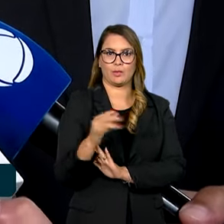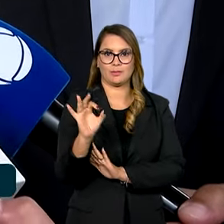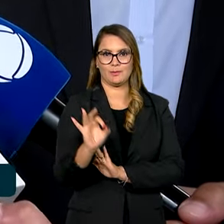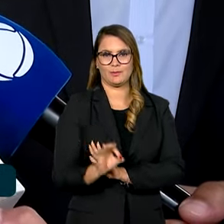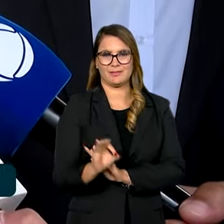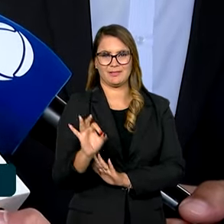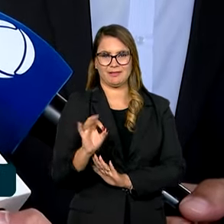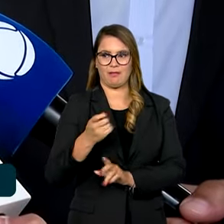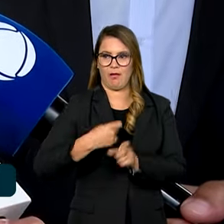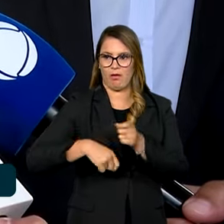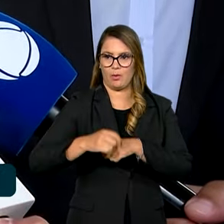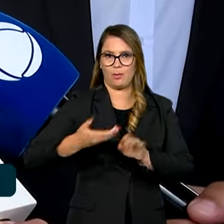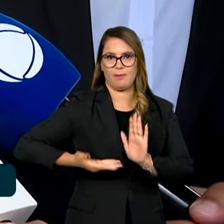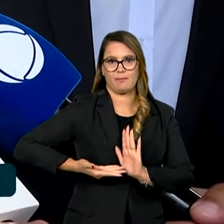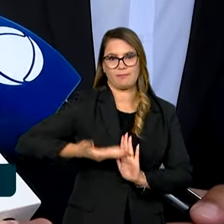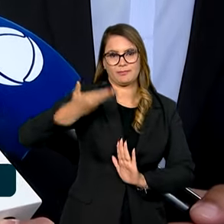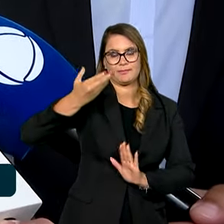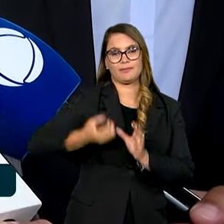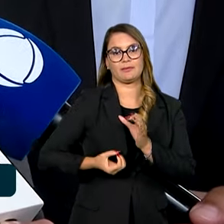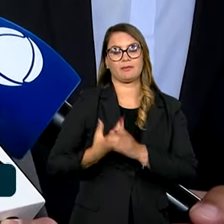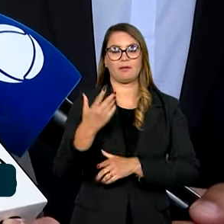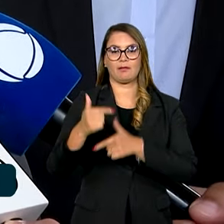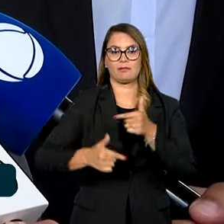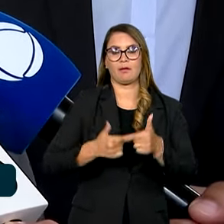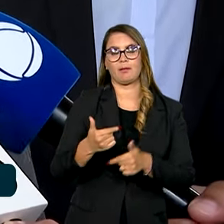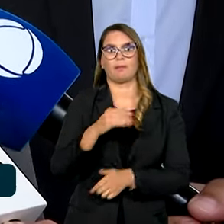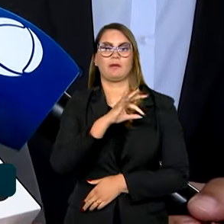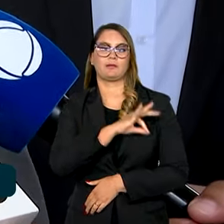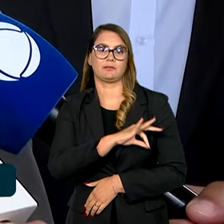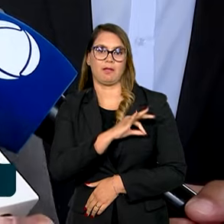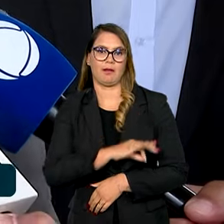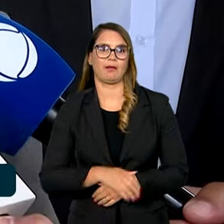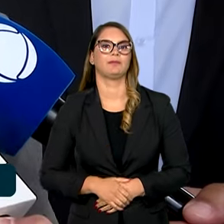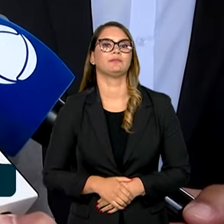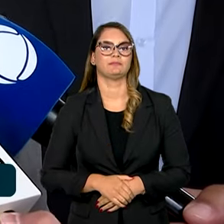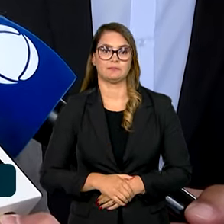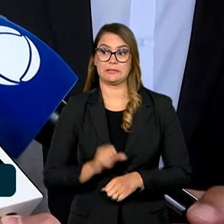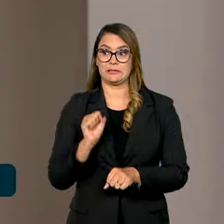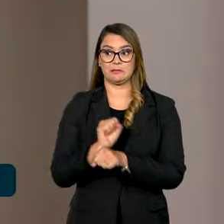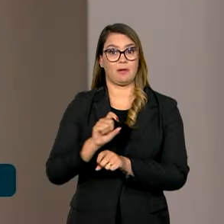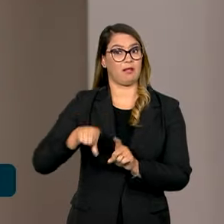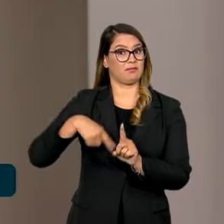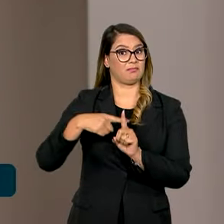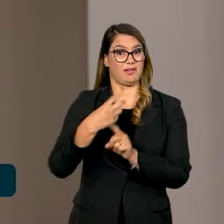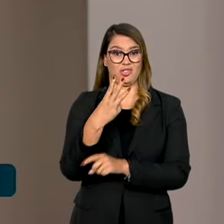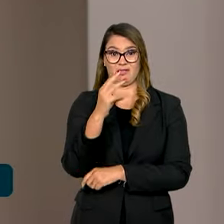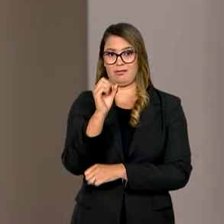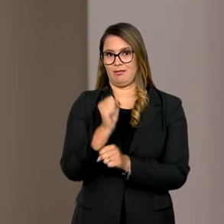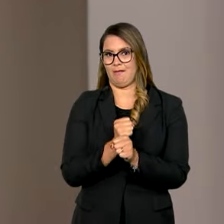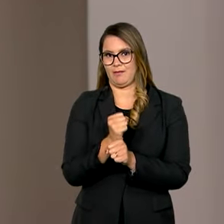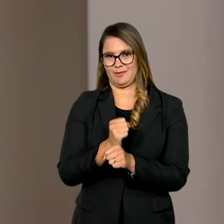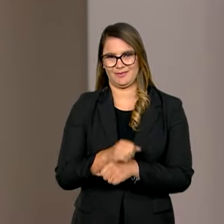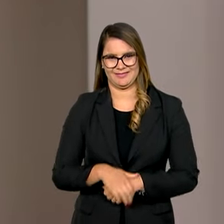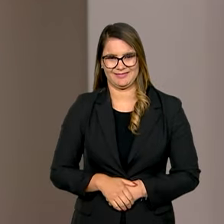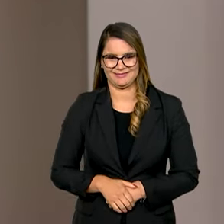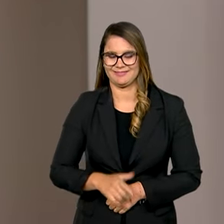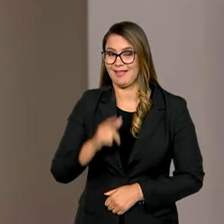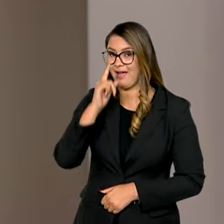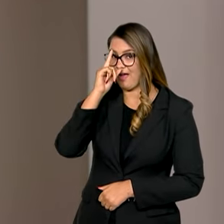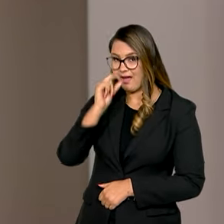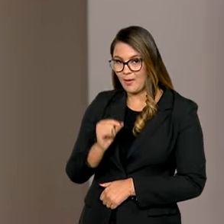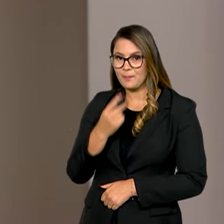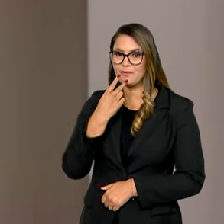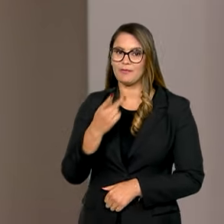economia crescer, gerar emprego, gerar renda, aguardada há mais de 30 anos. Geraldo Alckmin